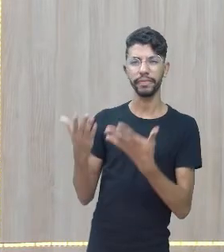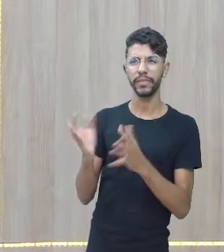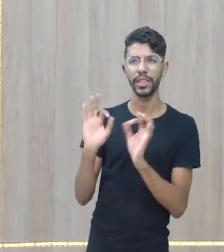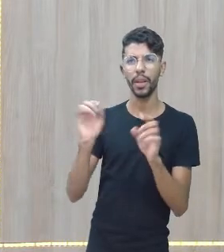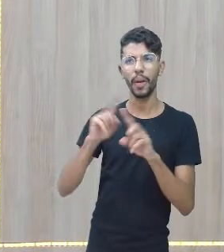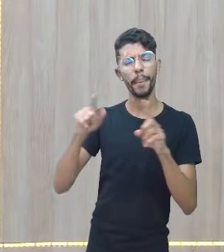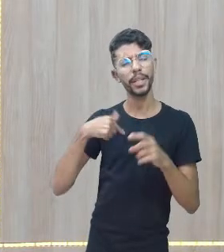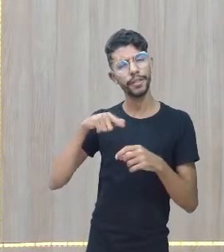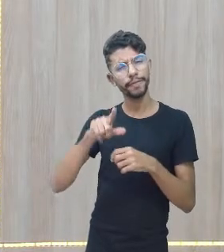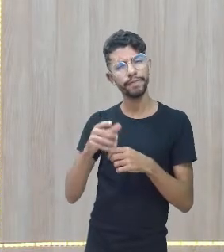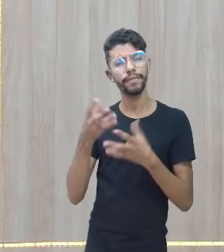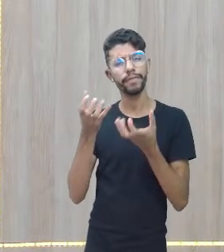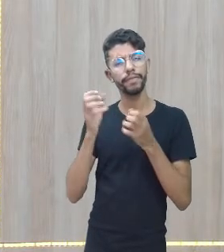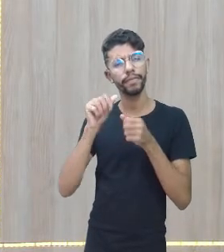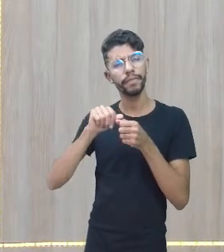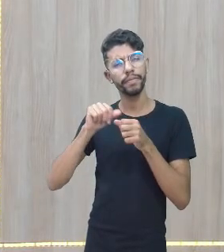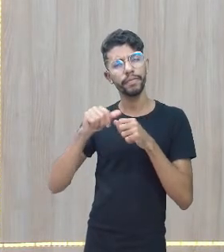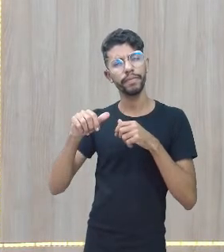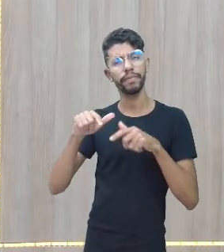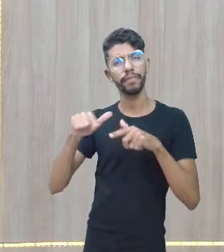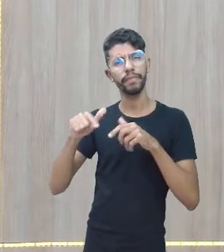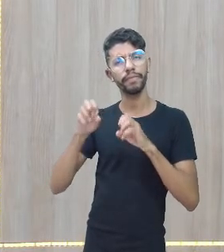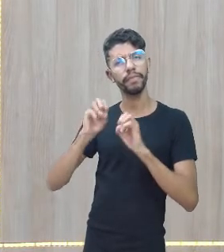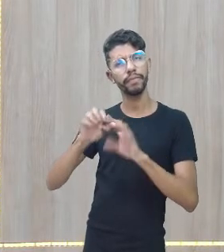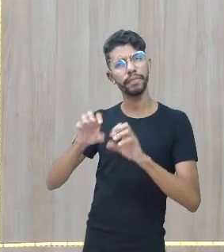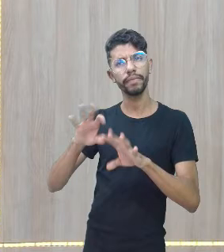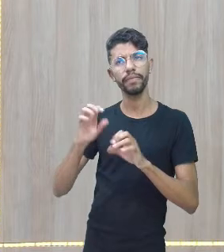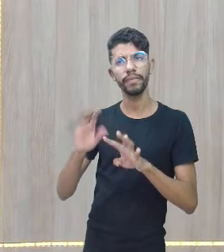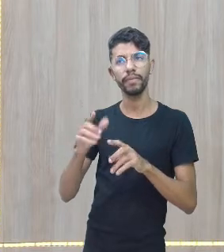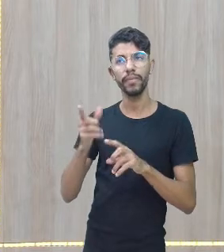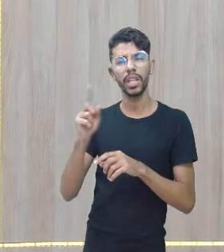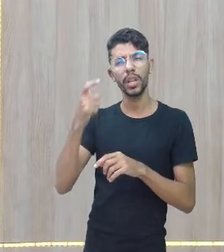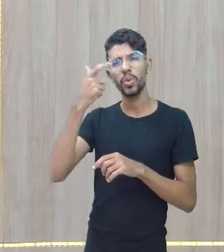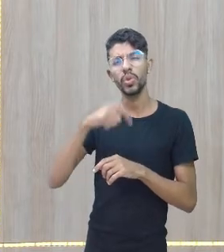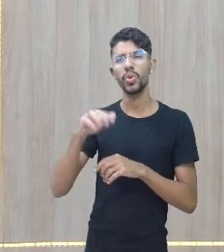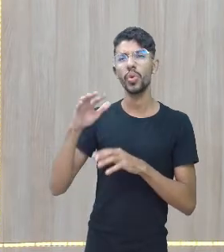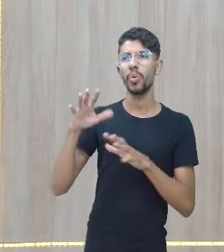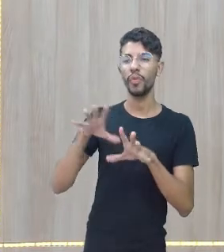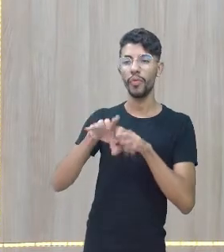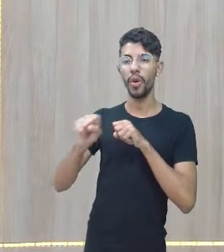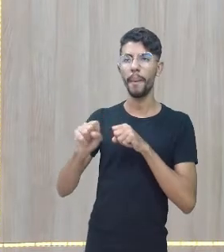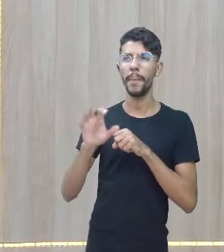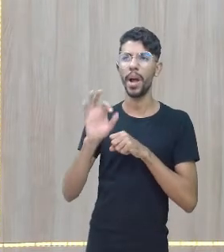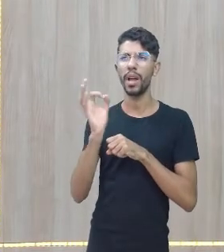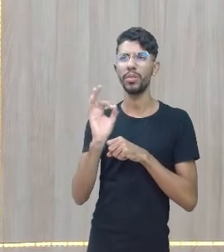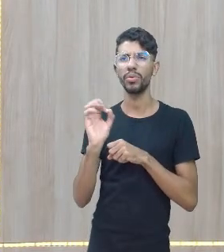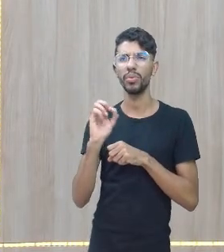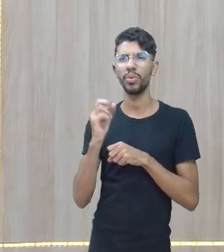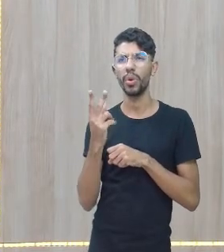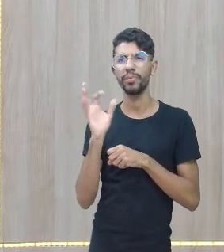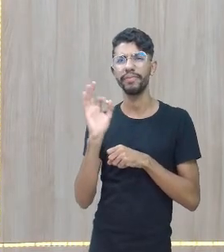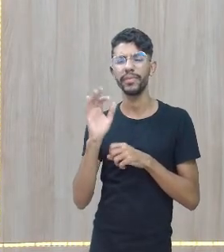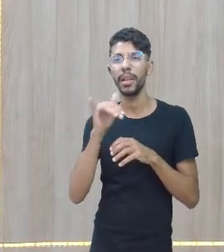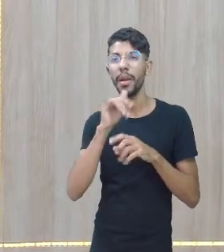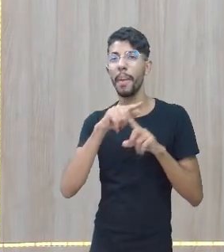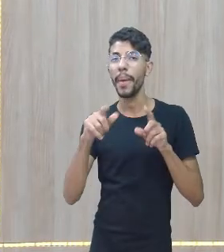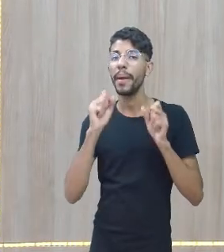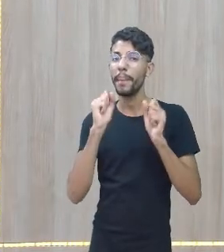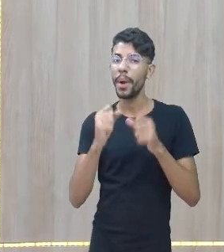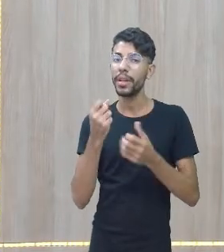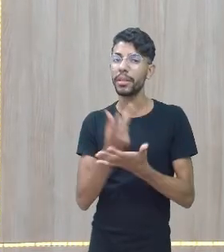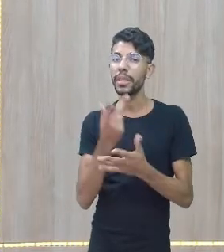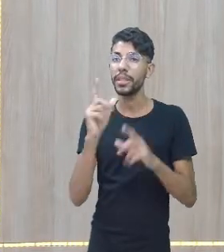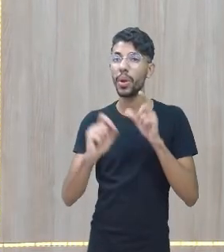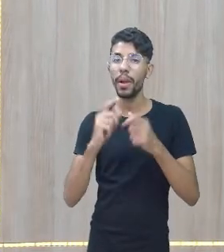esse trabalho, então eu passo o conteúdo e eu não necessariamente sou formada para isso, né? O que causa um problema também, porque a